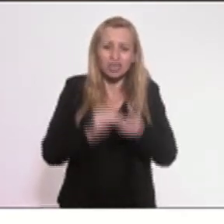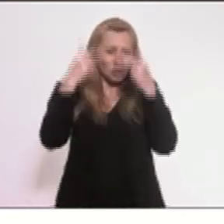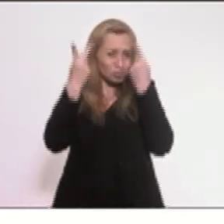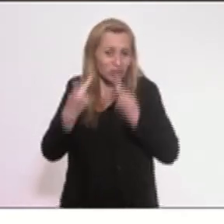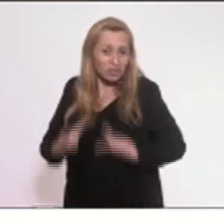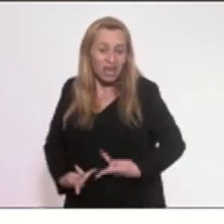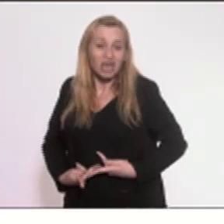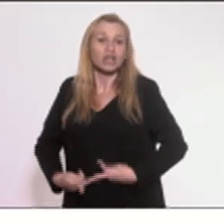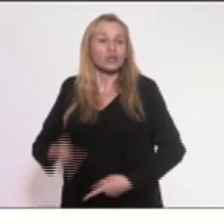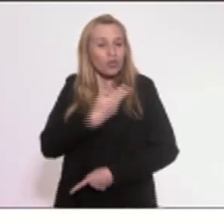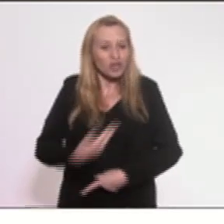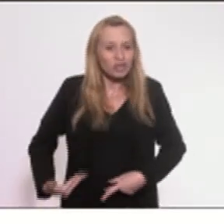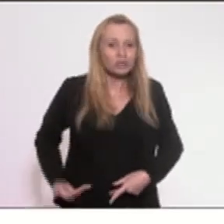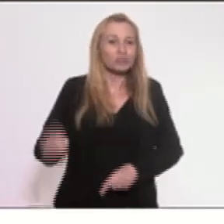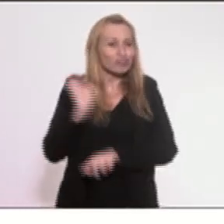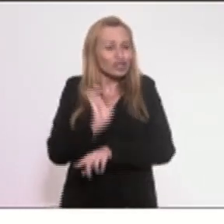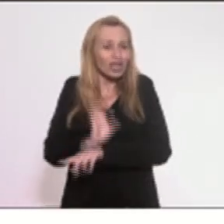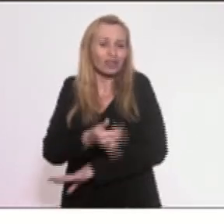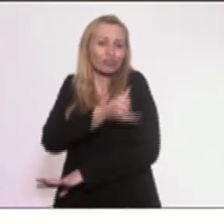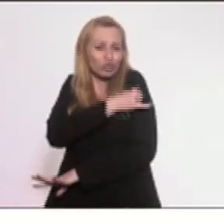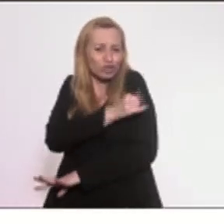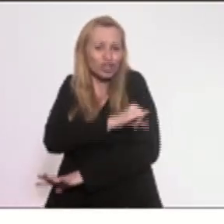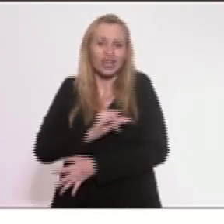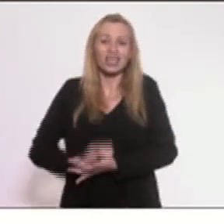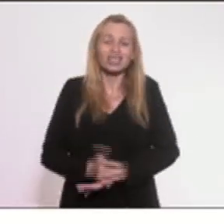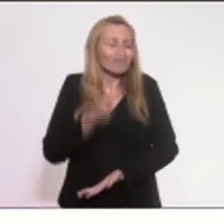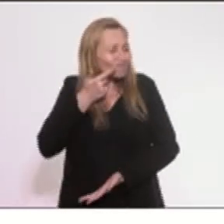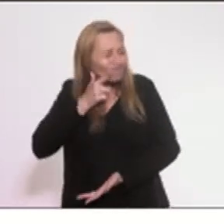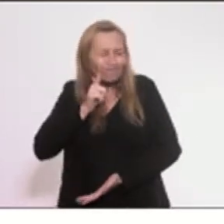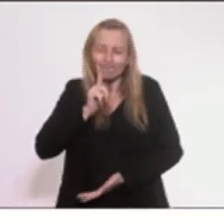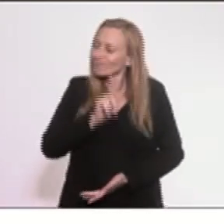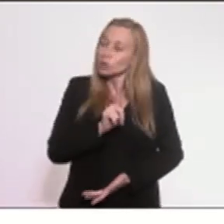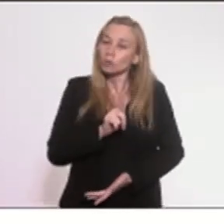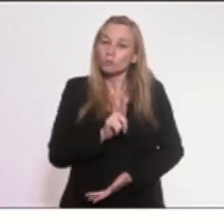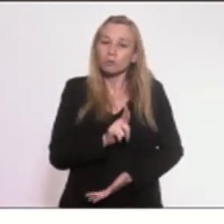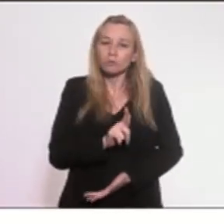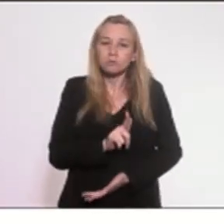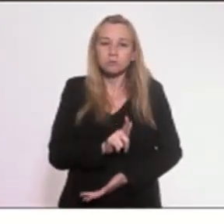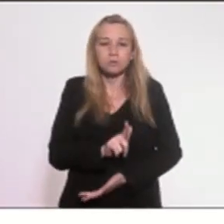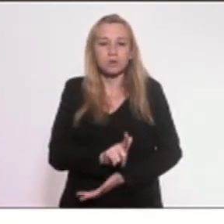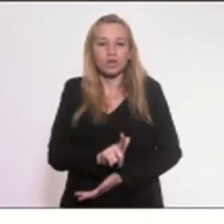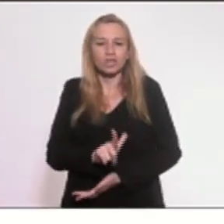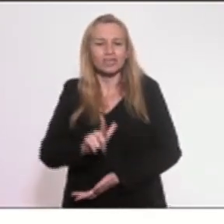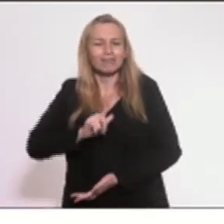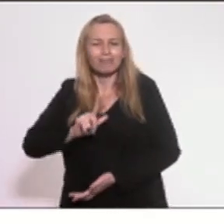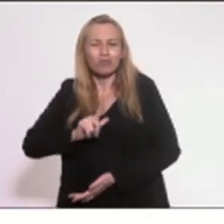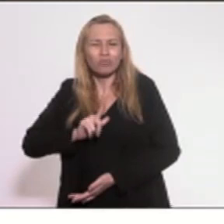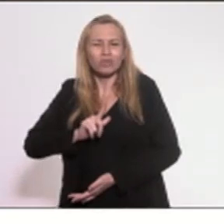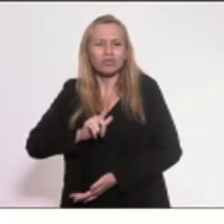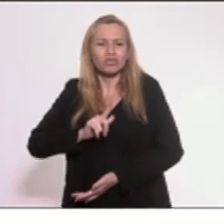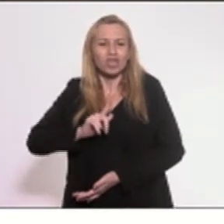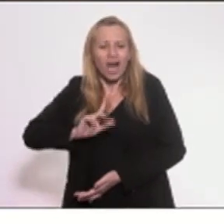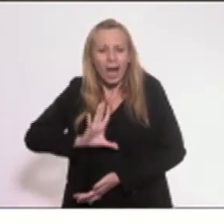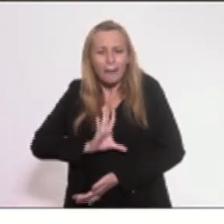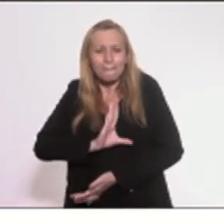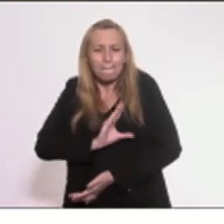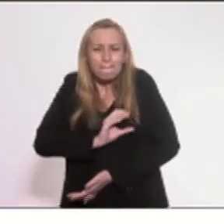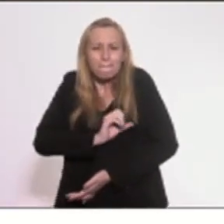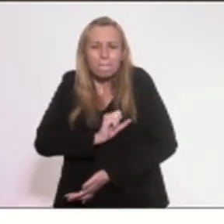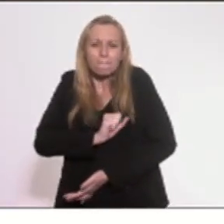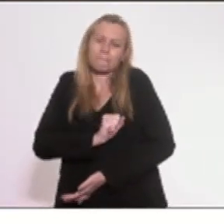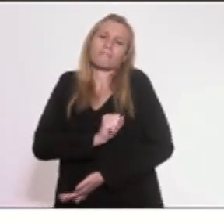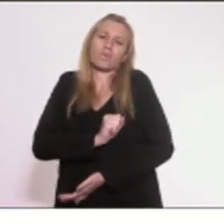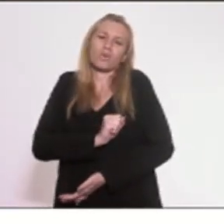do governador do Estado do Rio de Janeiro, que não consegue ter um mínimo de afeto,